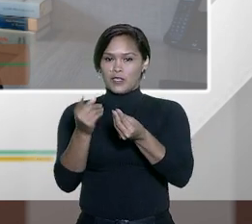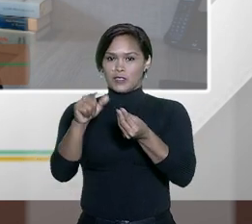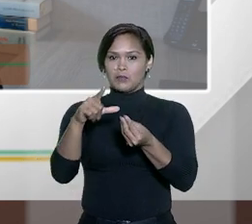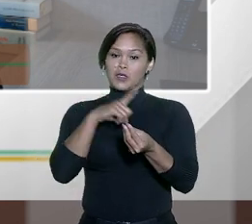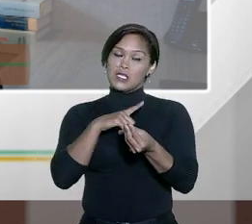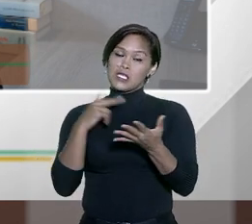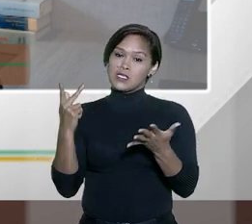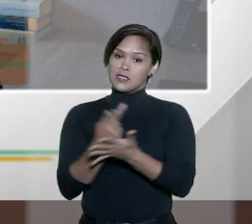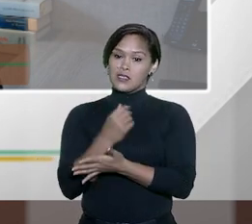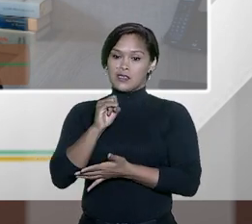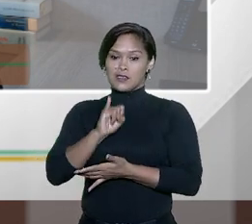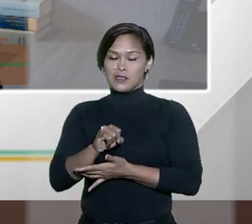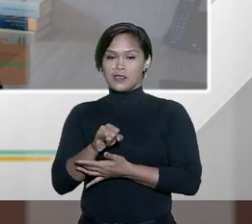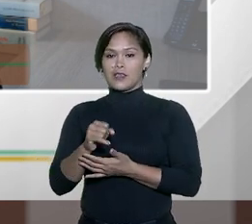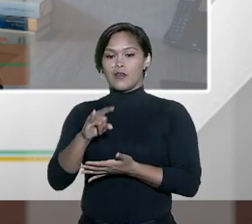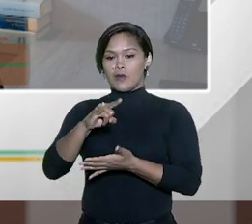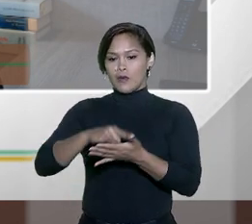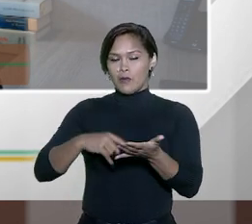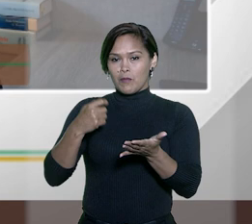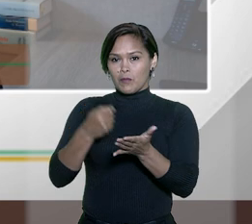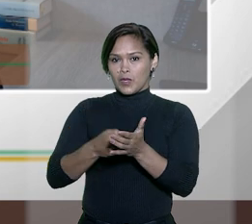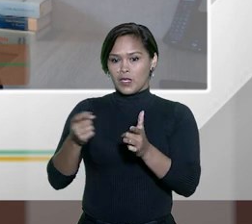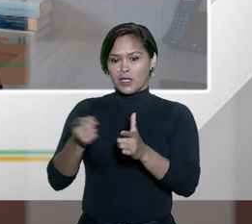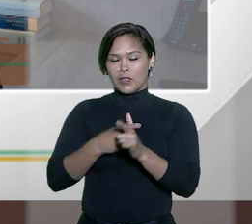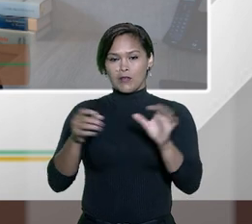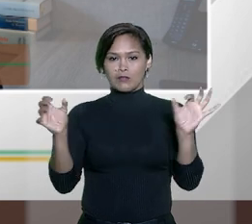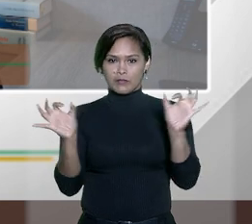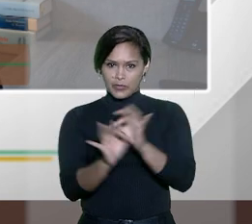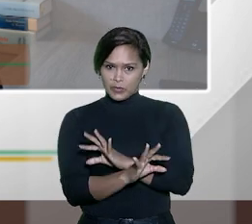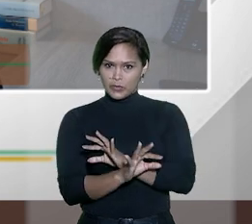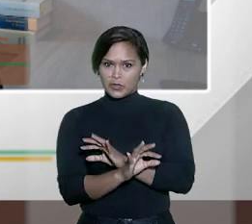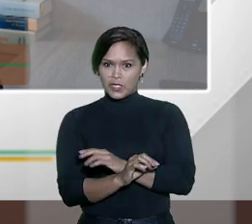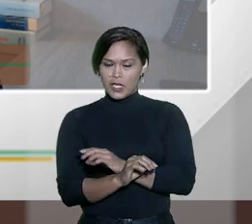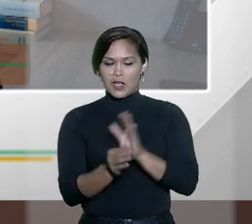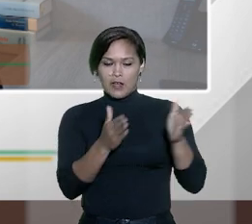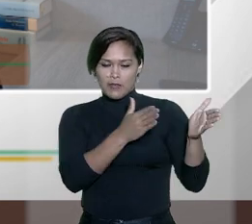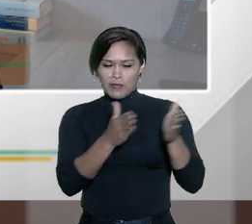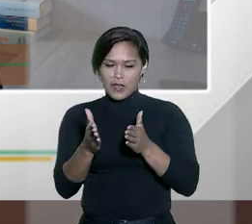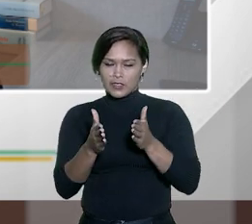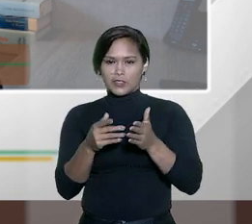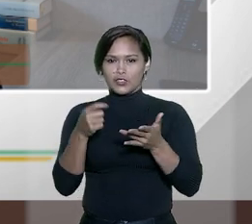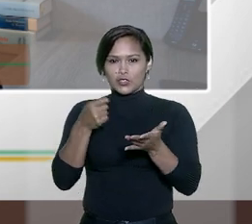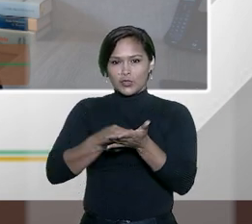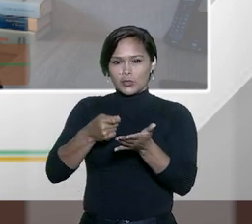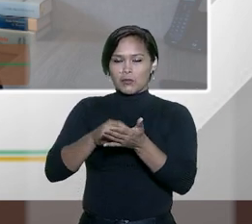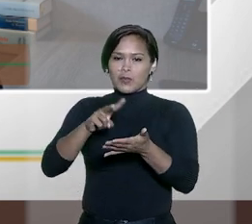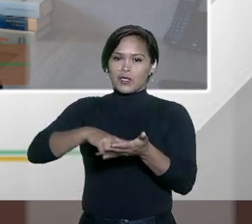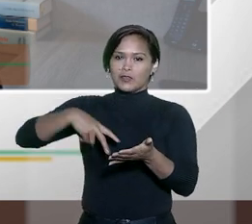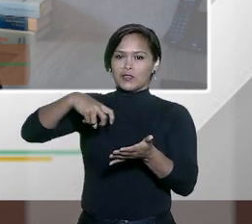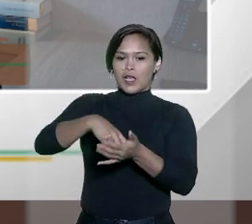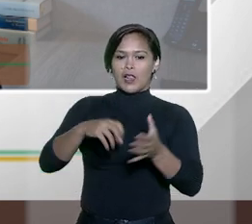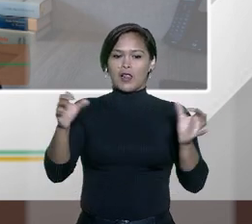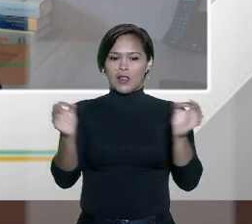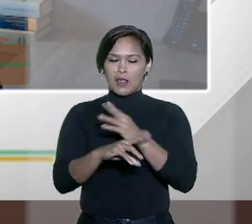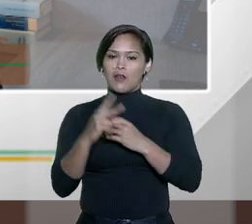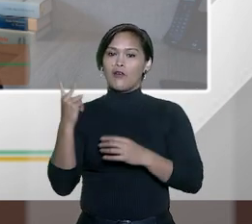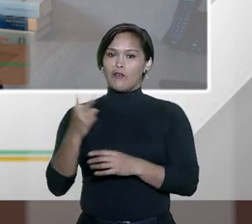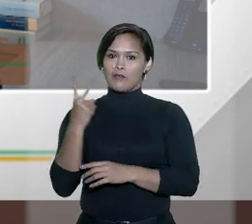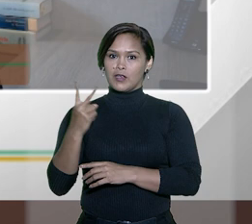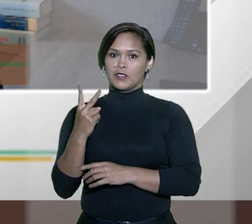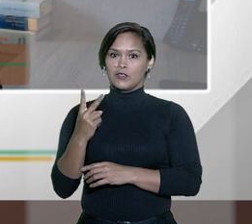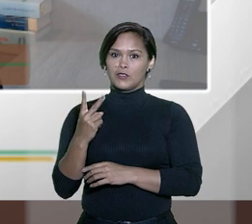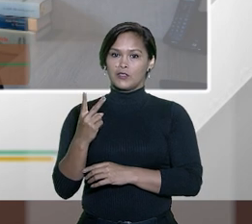se eventualmente o precatório não foi expedido ainda, então está em fase de cumprimento de sentença, de liquidação dos